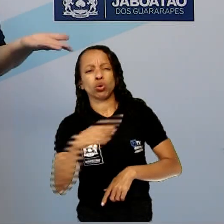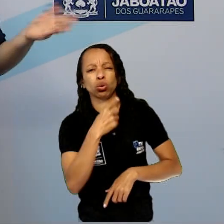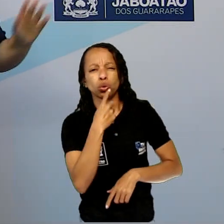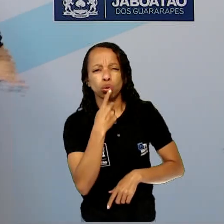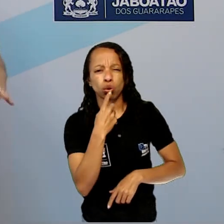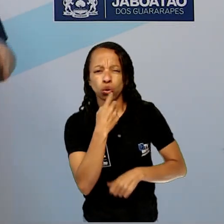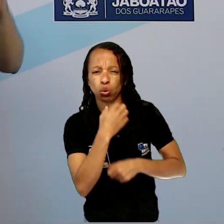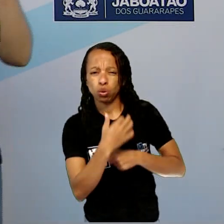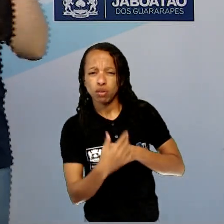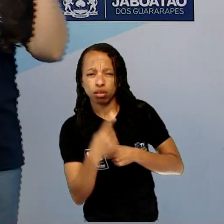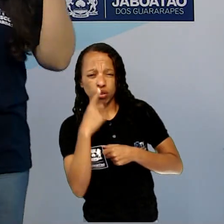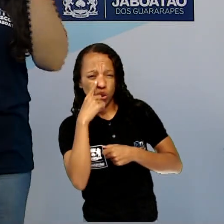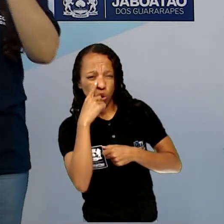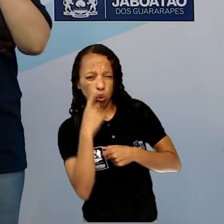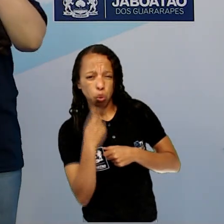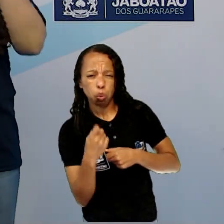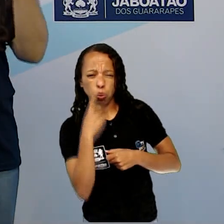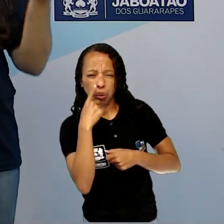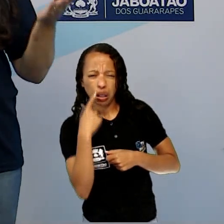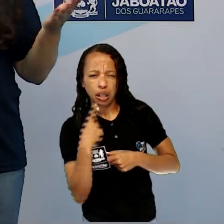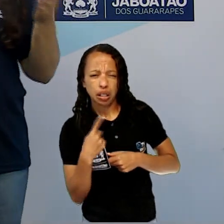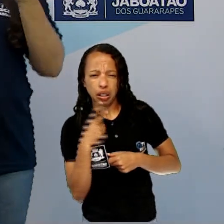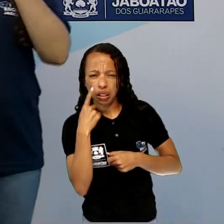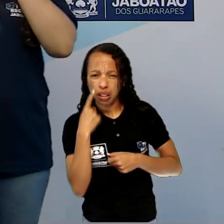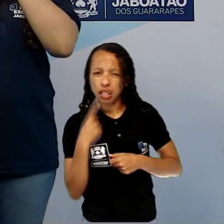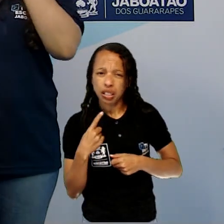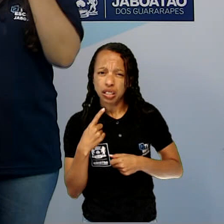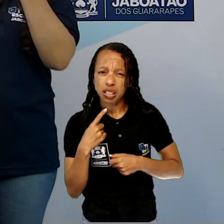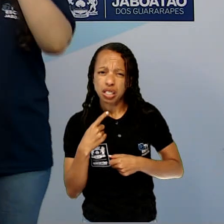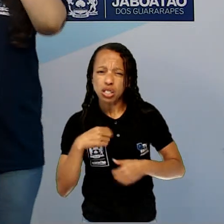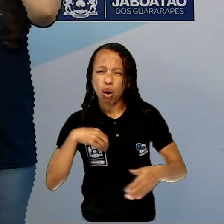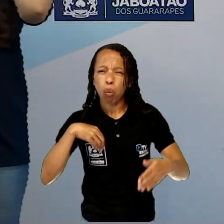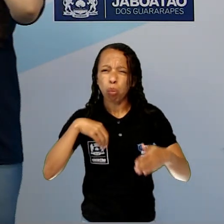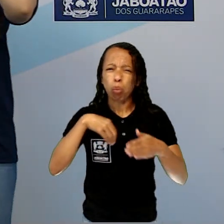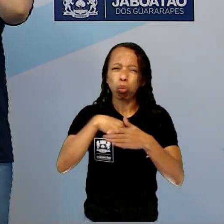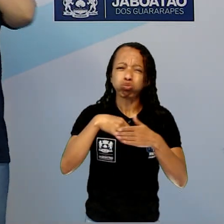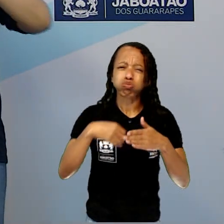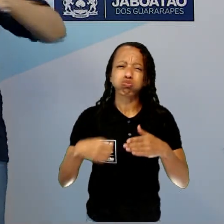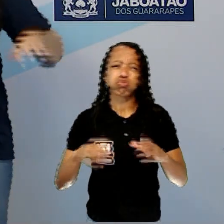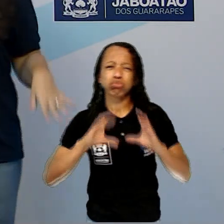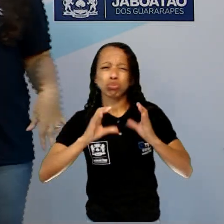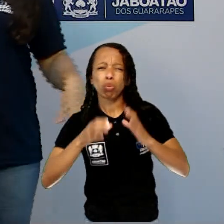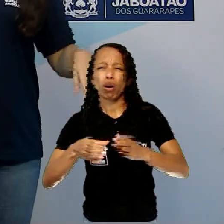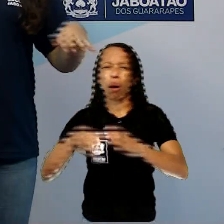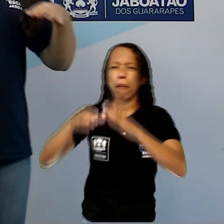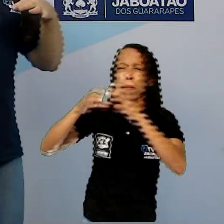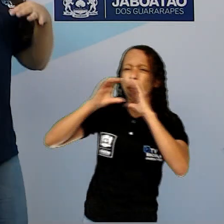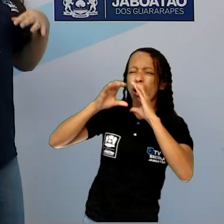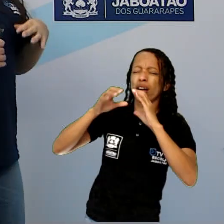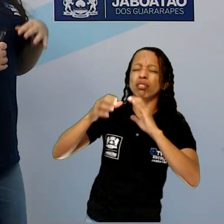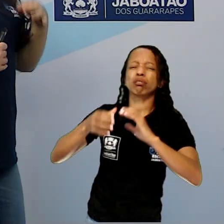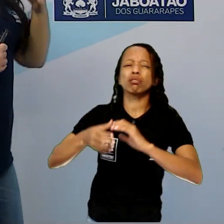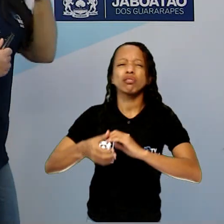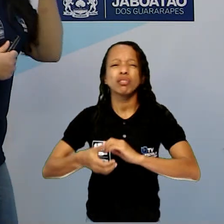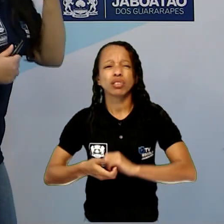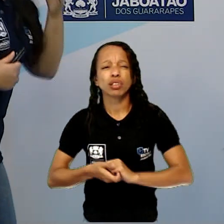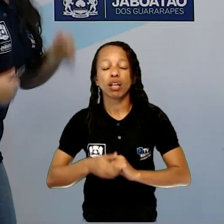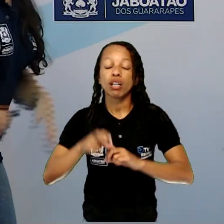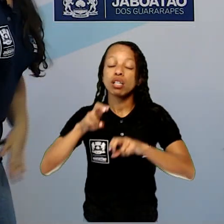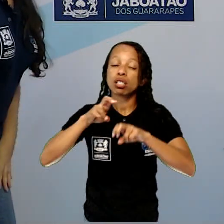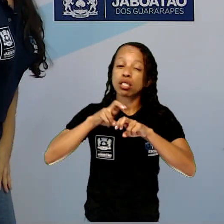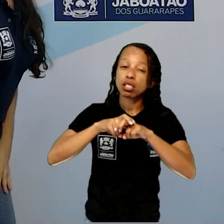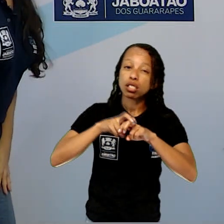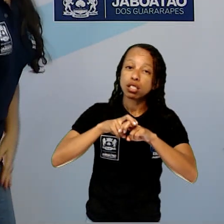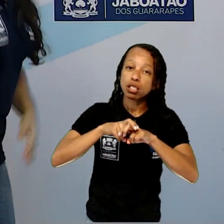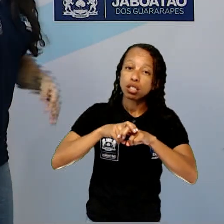no rosto, encontrei com um colega rosto com rosto e pá, tô lá com o nariz sangrando. Você vai sentar ereto,